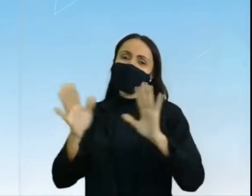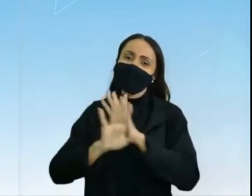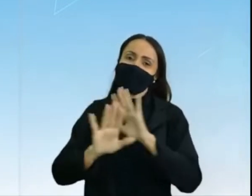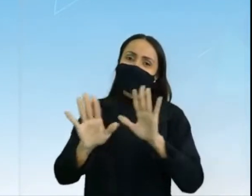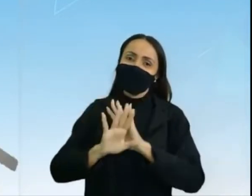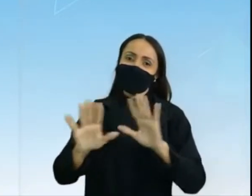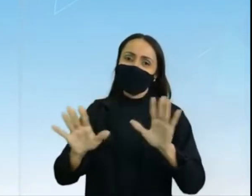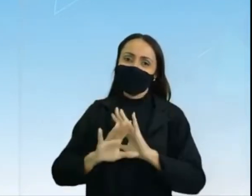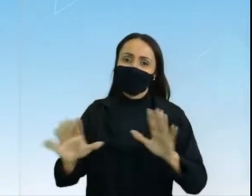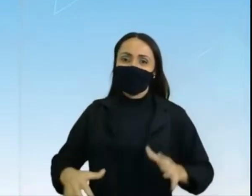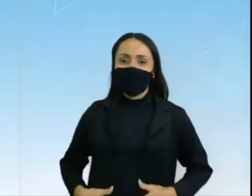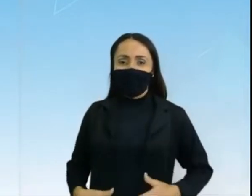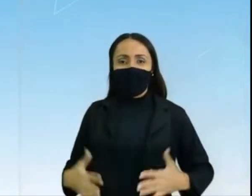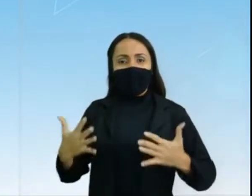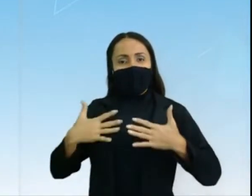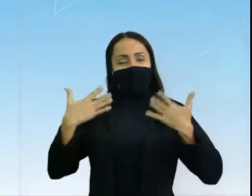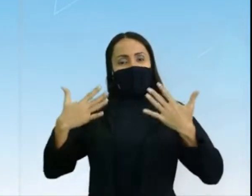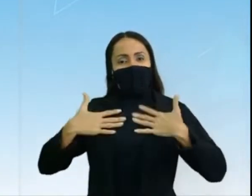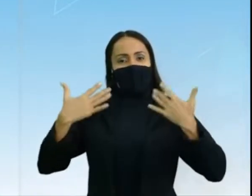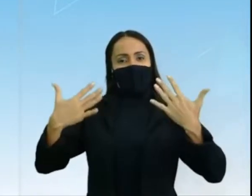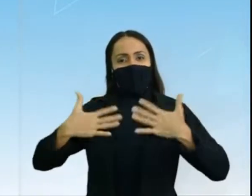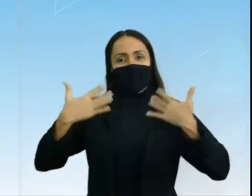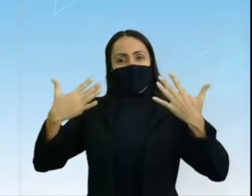que seria alegre?